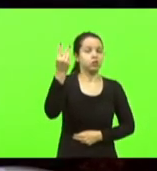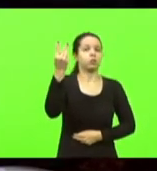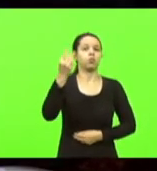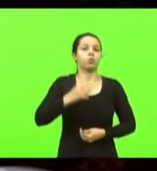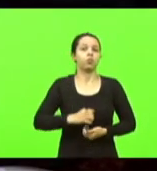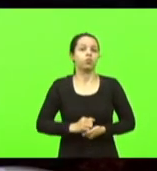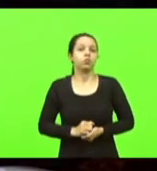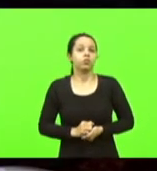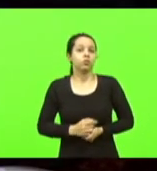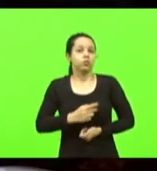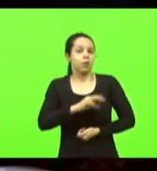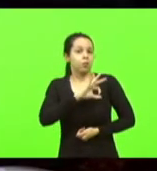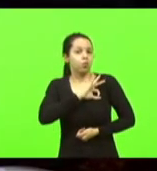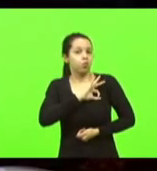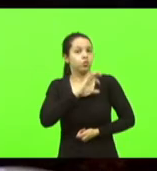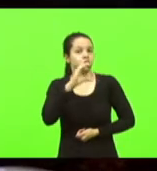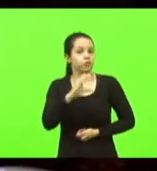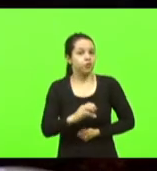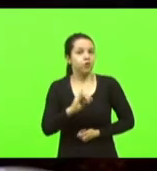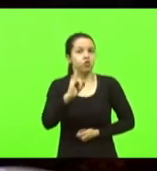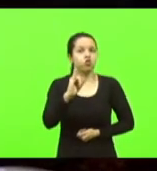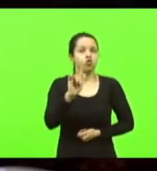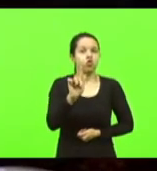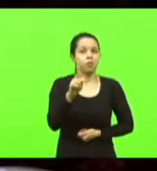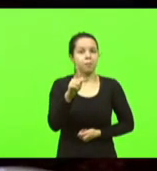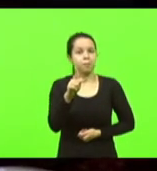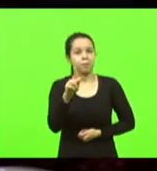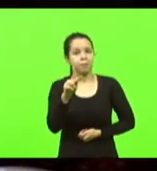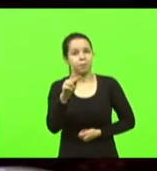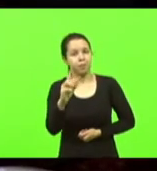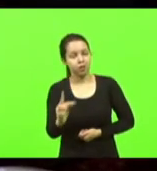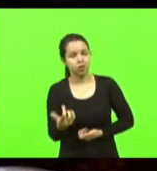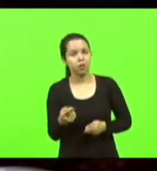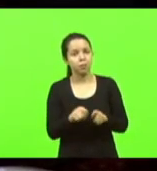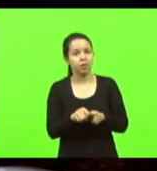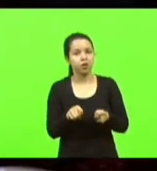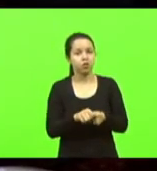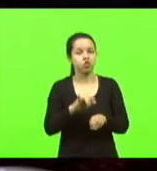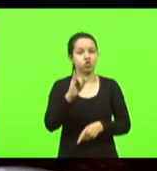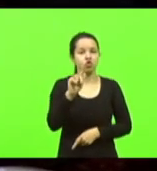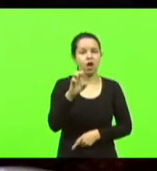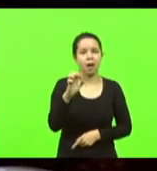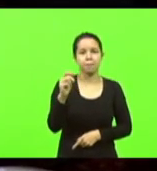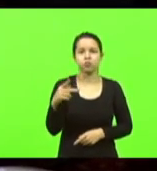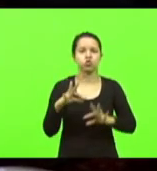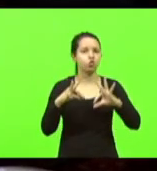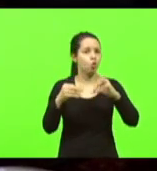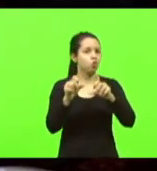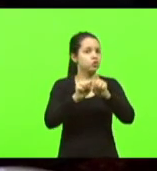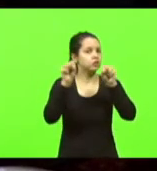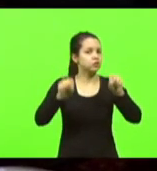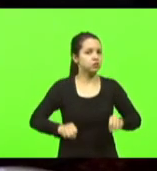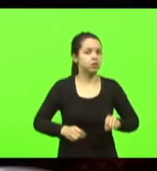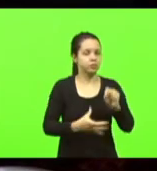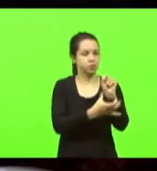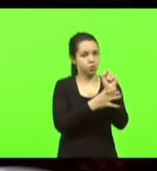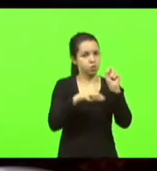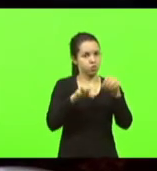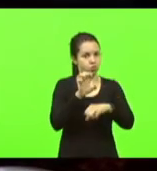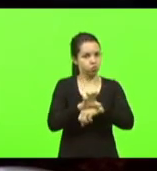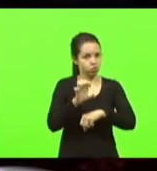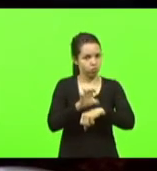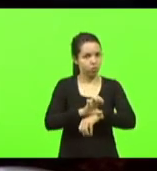é da Polícia Civil do GP do DIAP de todo o sistema de segurança do estado é algo que